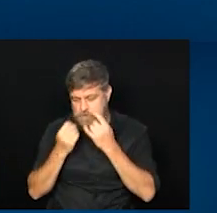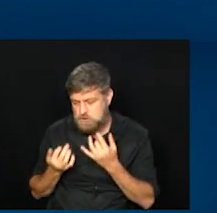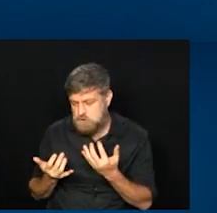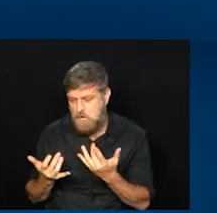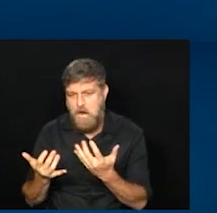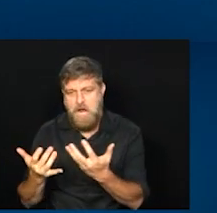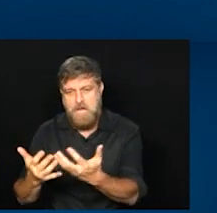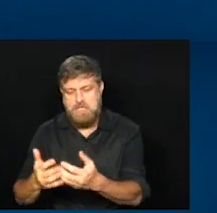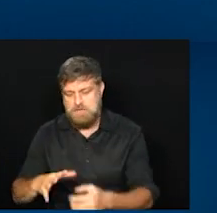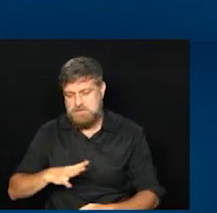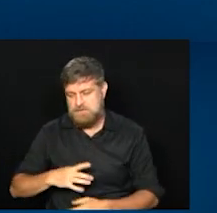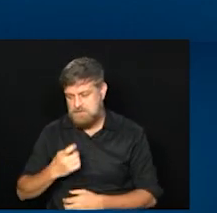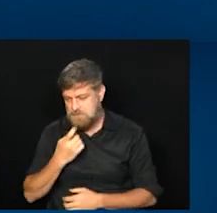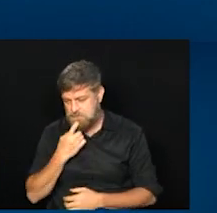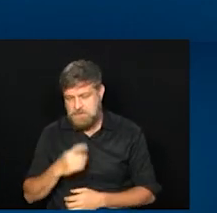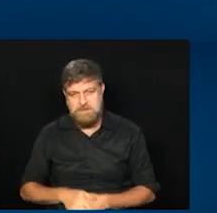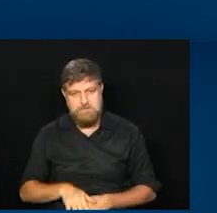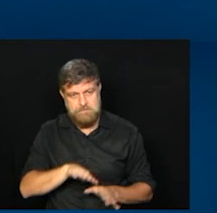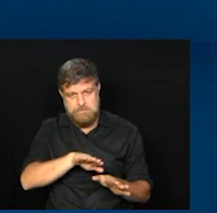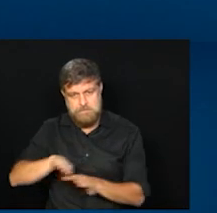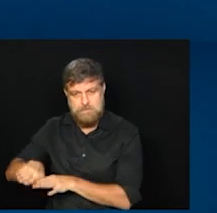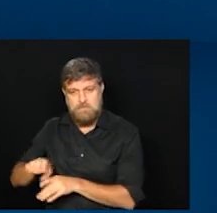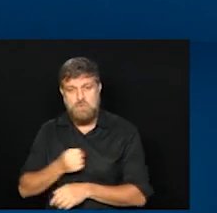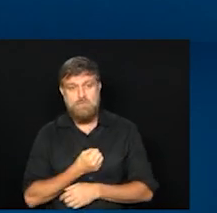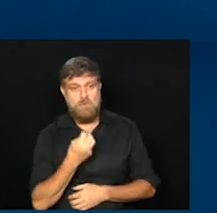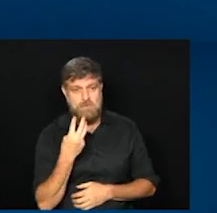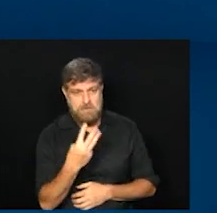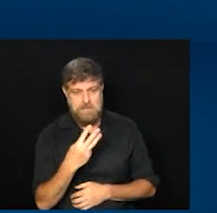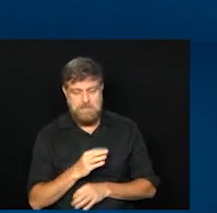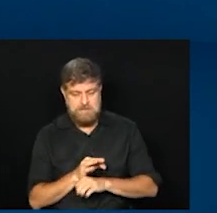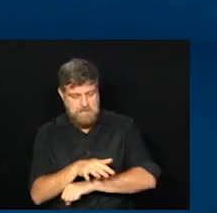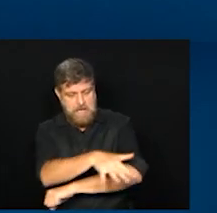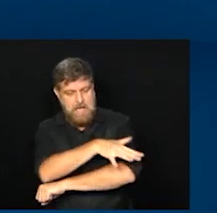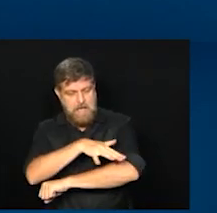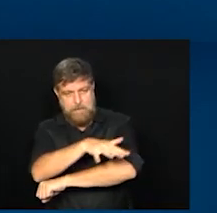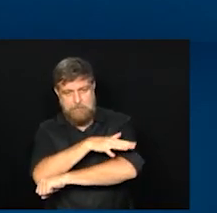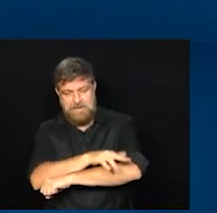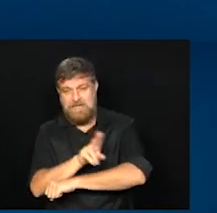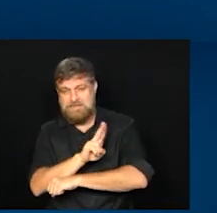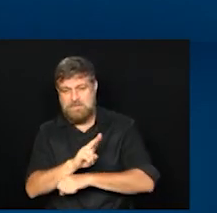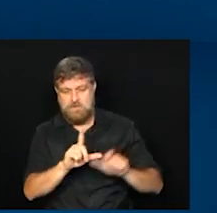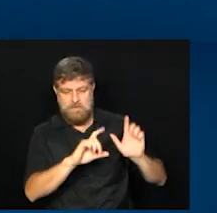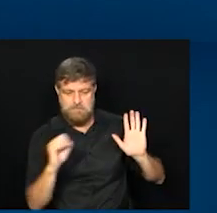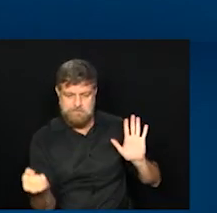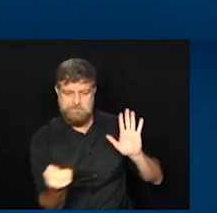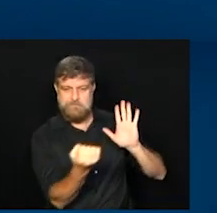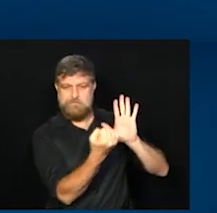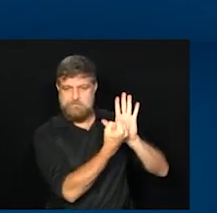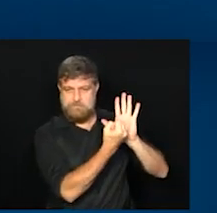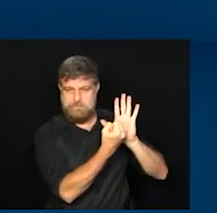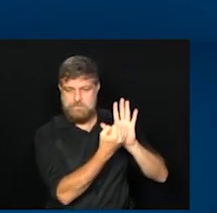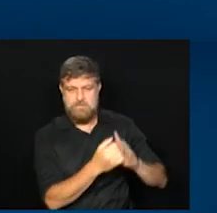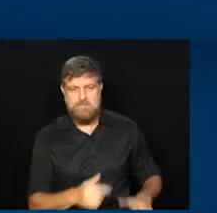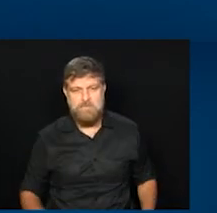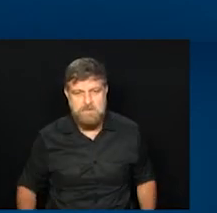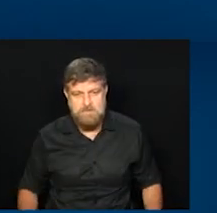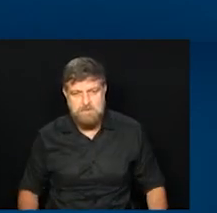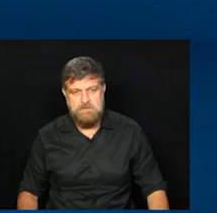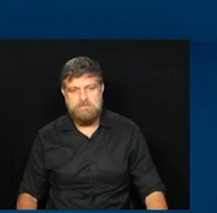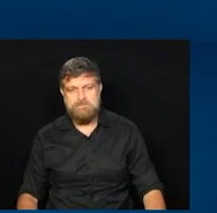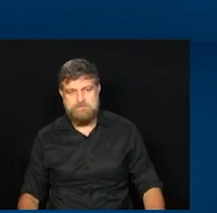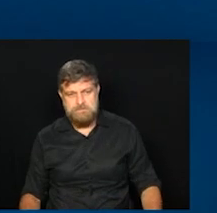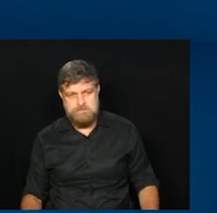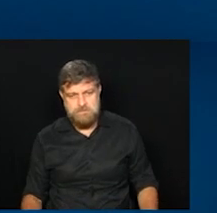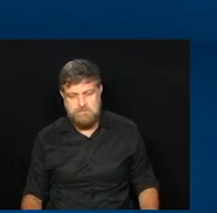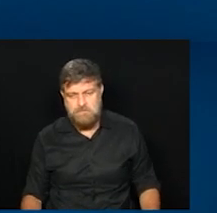Campinas. O item 3 é o projeto de lei que denomina a Praça Dr. Santos Rodrigues Coy o remanescente de uma praça pública do município de